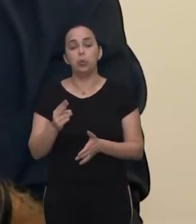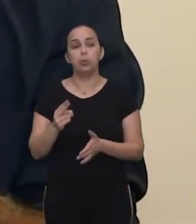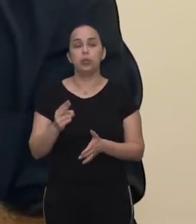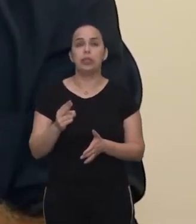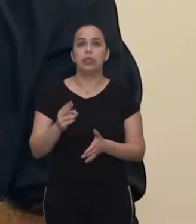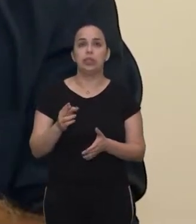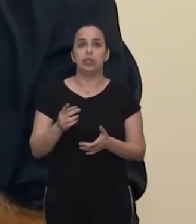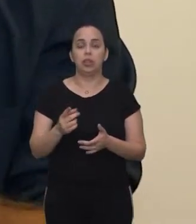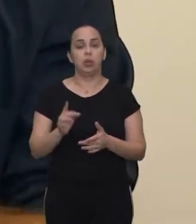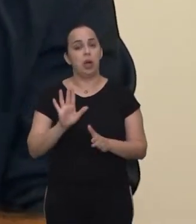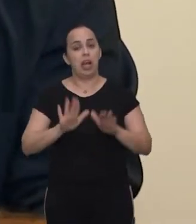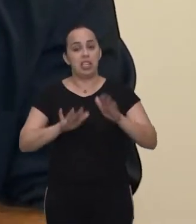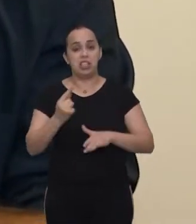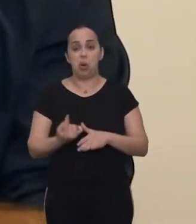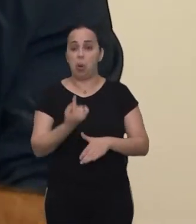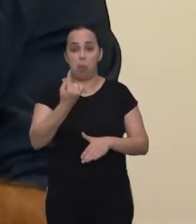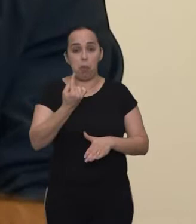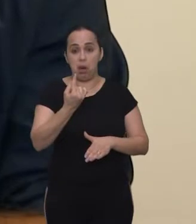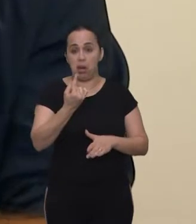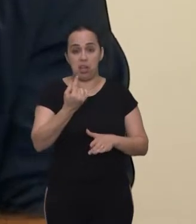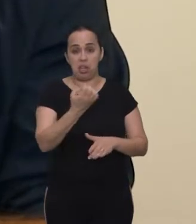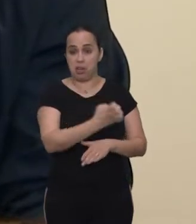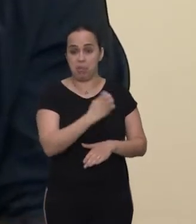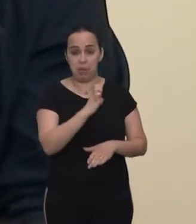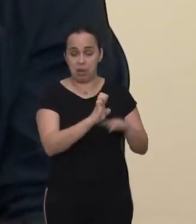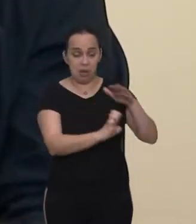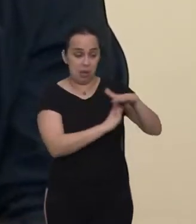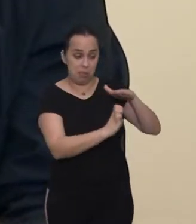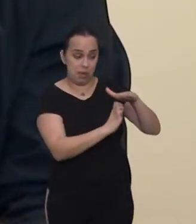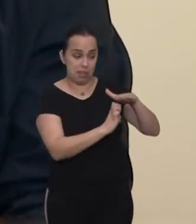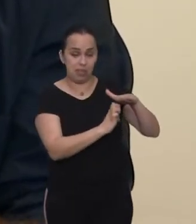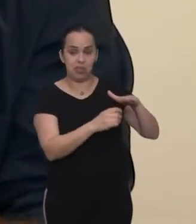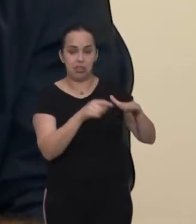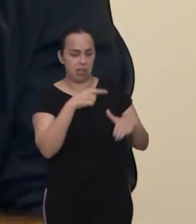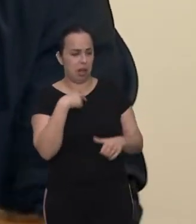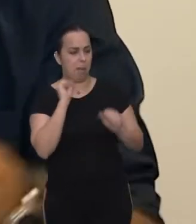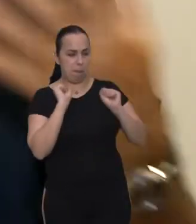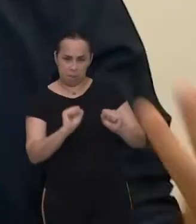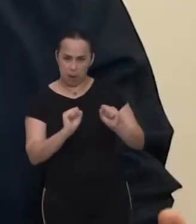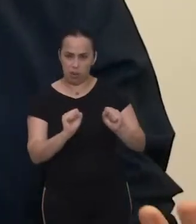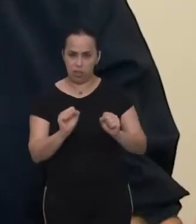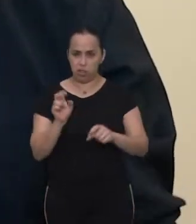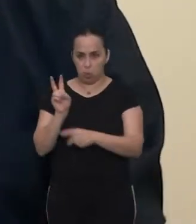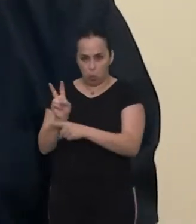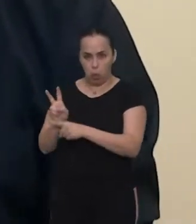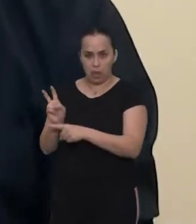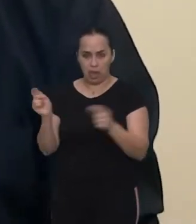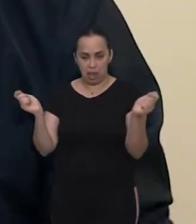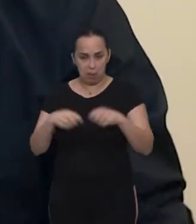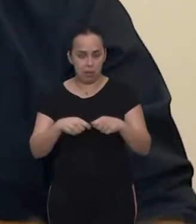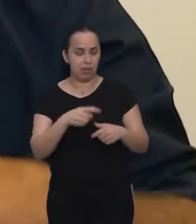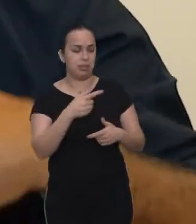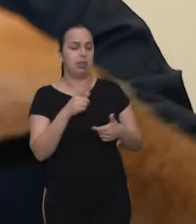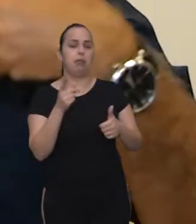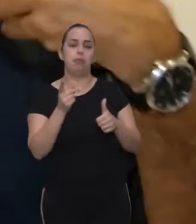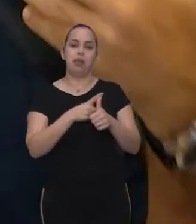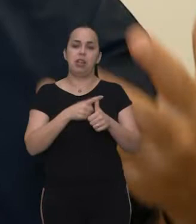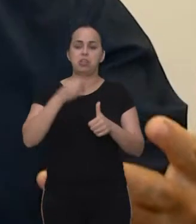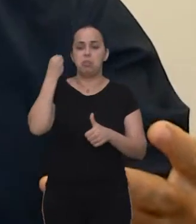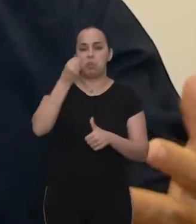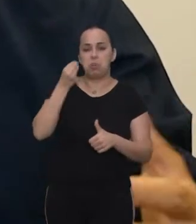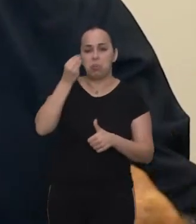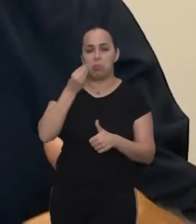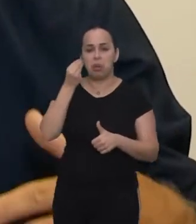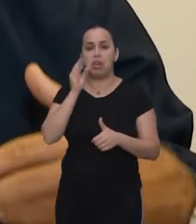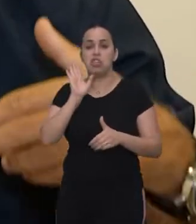melhor lance se for uma única empresa aqui que comparecer que ela tem a qualificação necessária que exige experiência